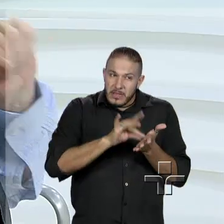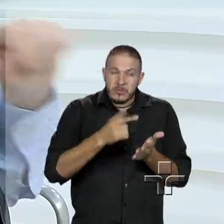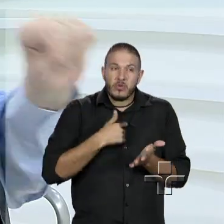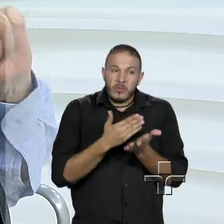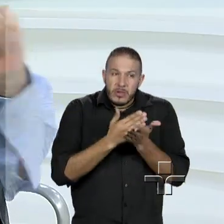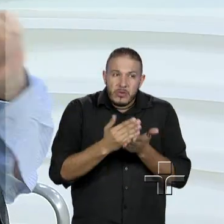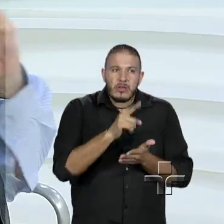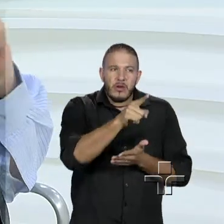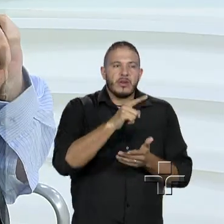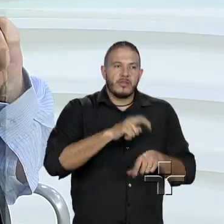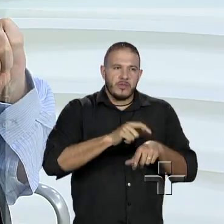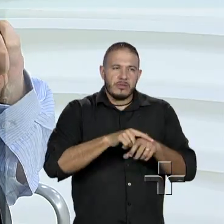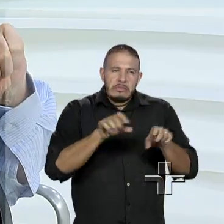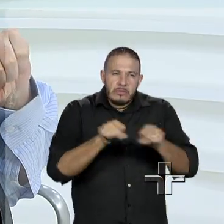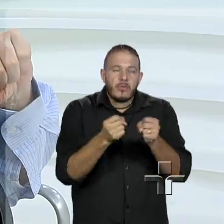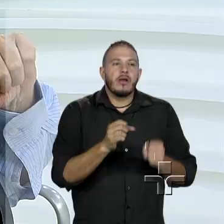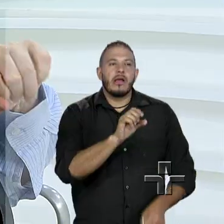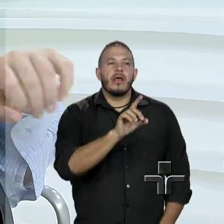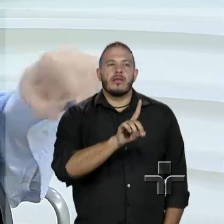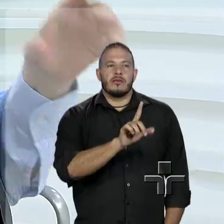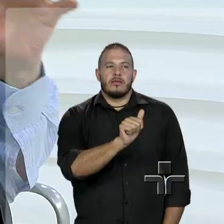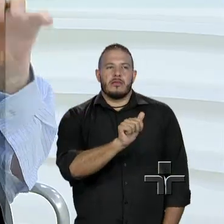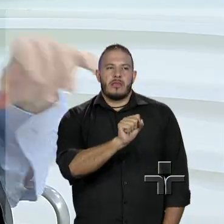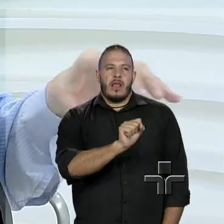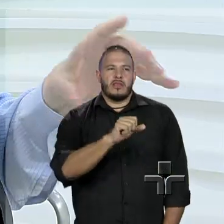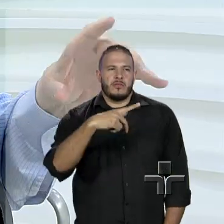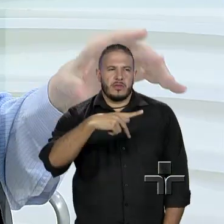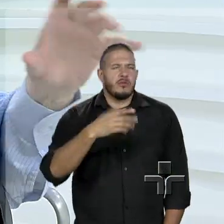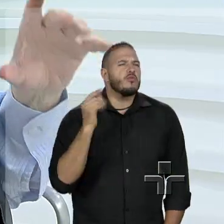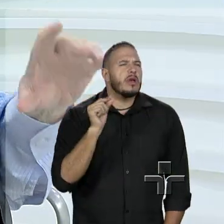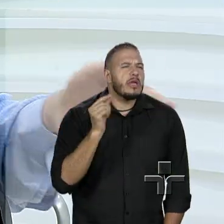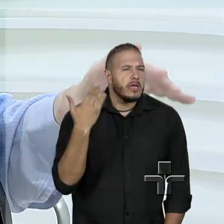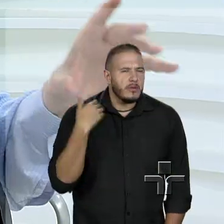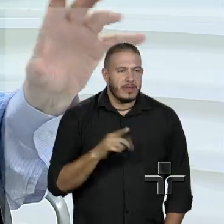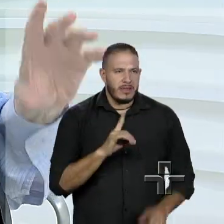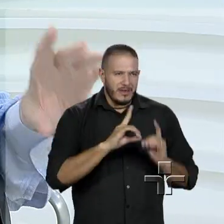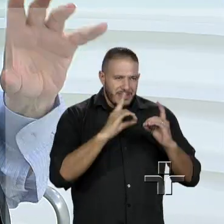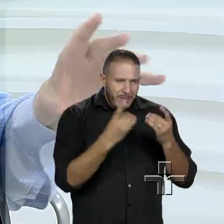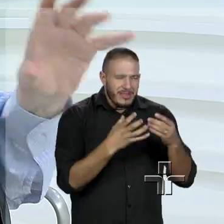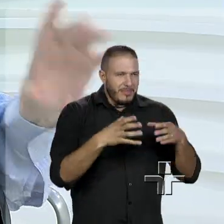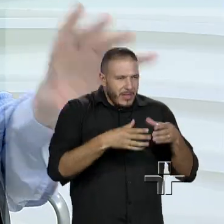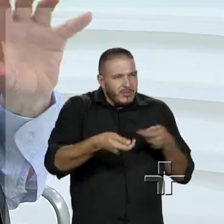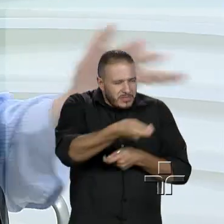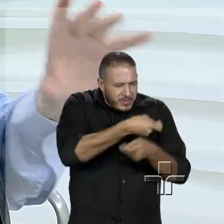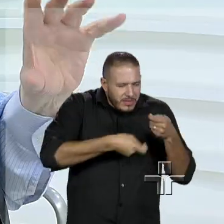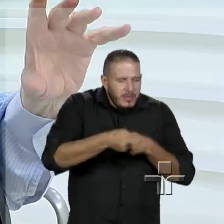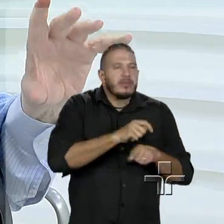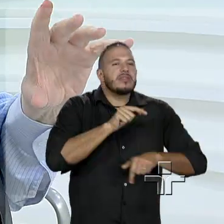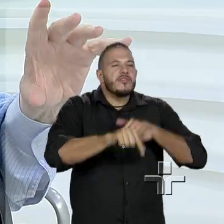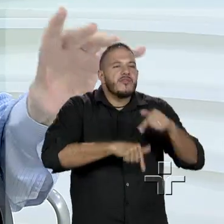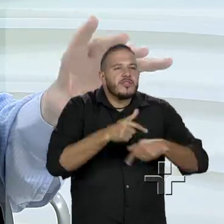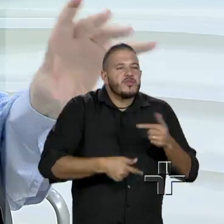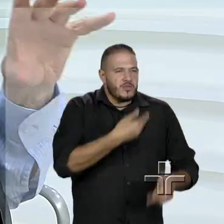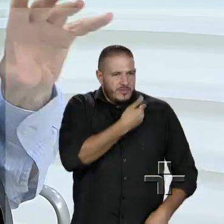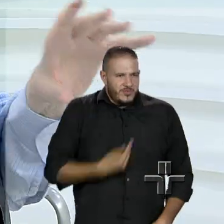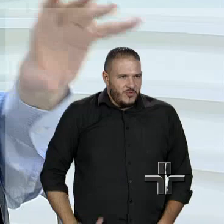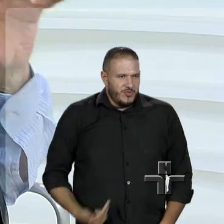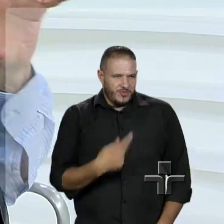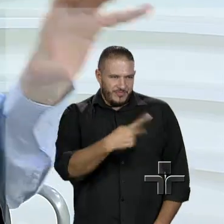você destruiu o DASP. O que era o DASP? Era o Departamento Administrativo do Serviço Público,